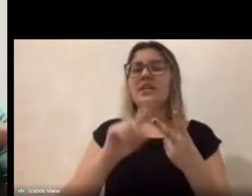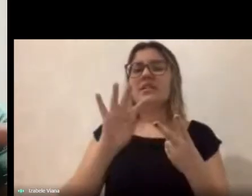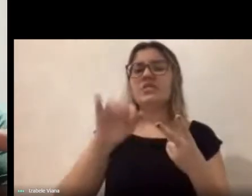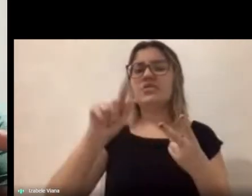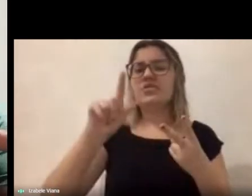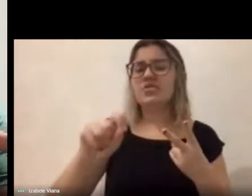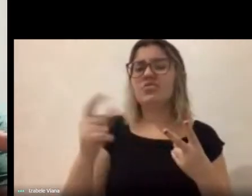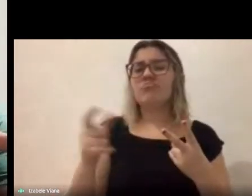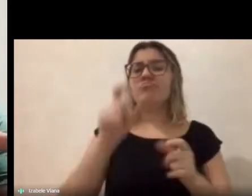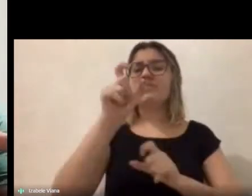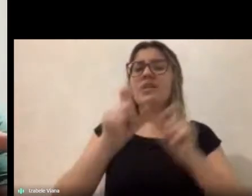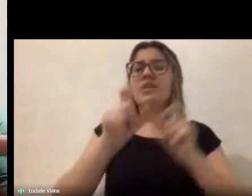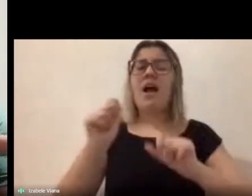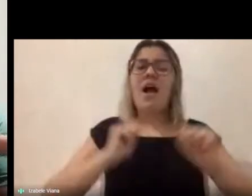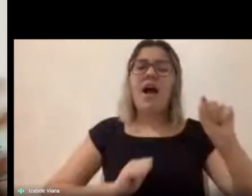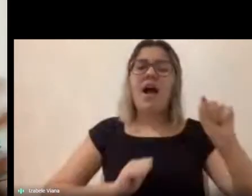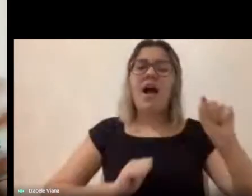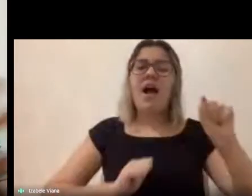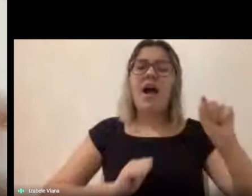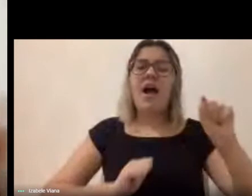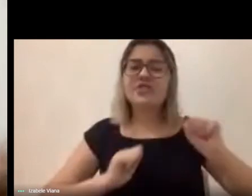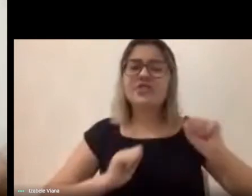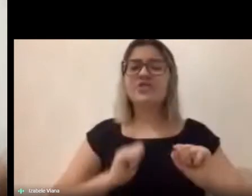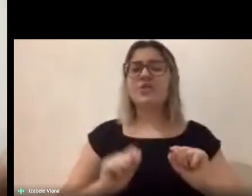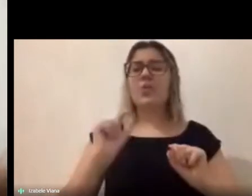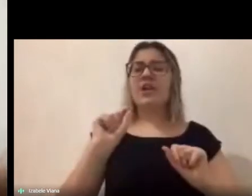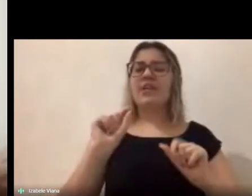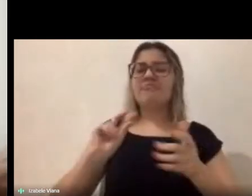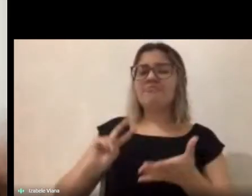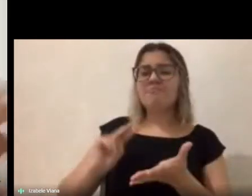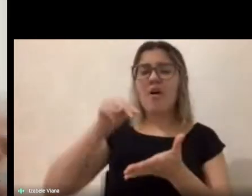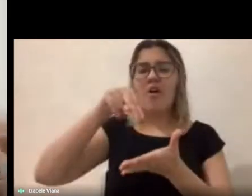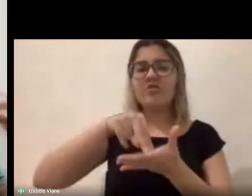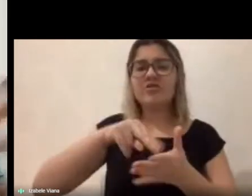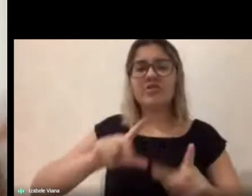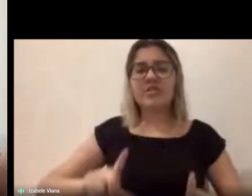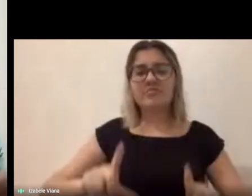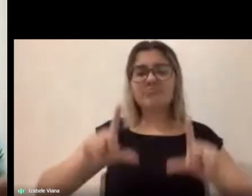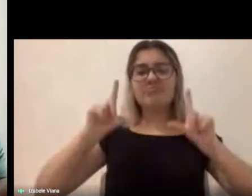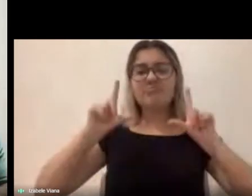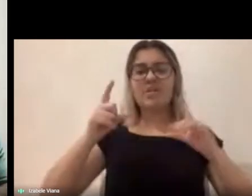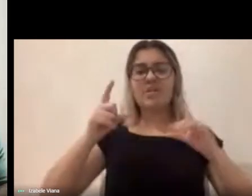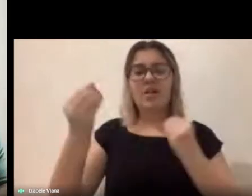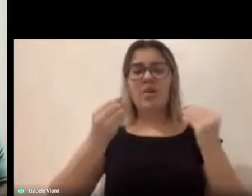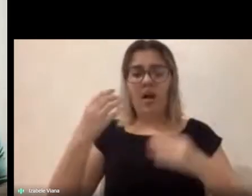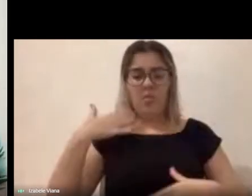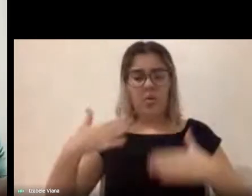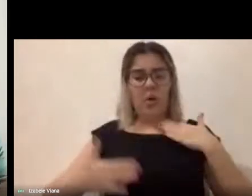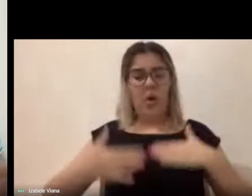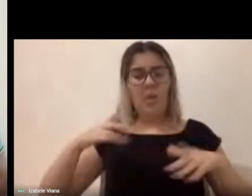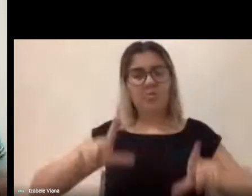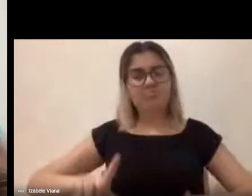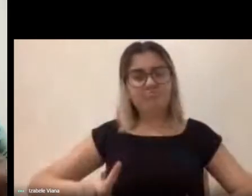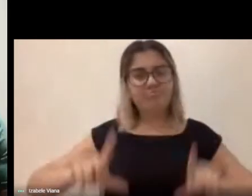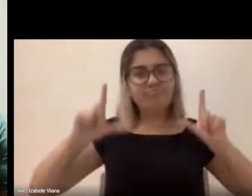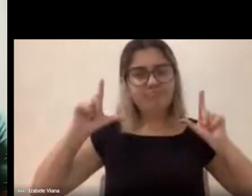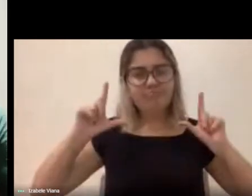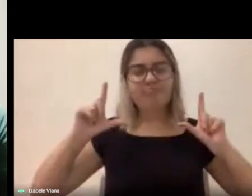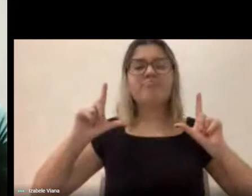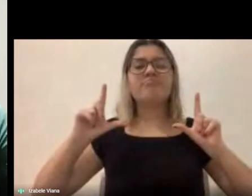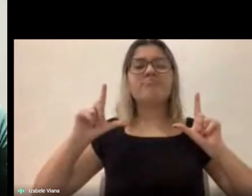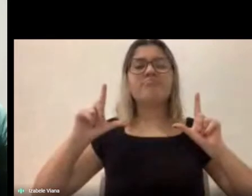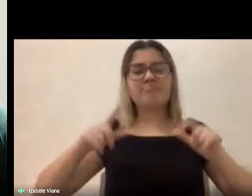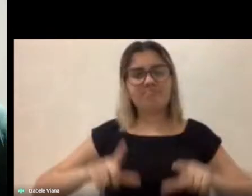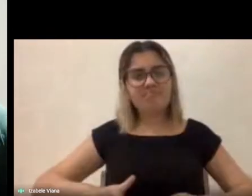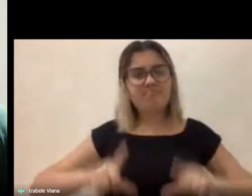levando para cena essa implosão dos nossos corpos, a gente se implode mesmo, né? Para dizer